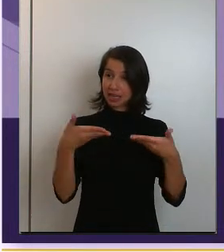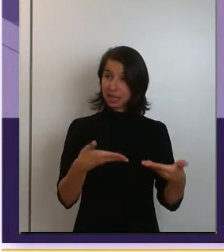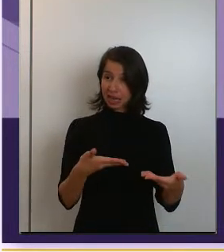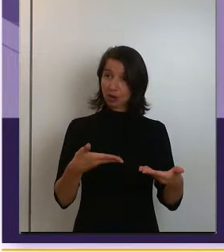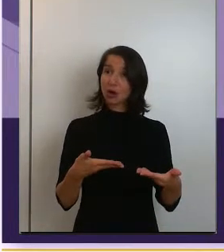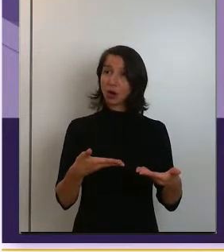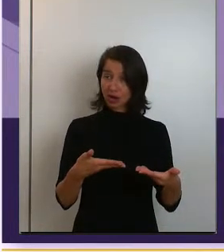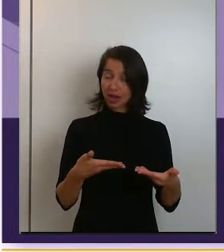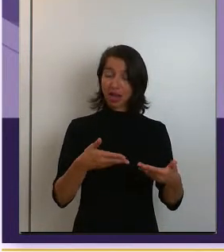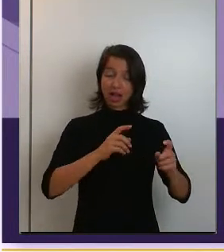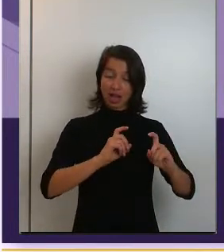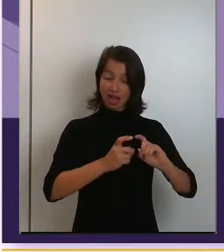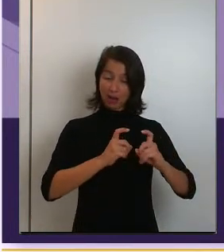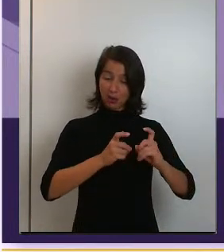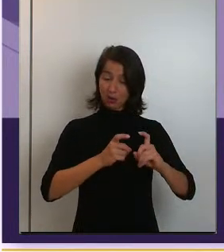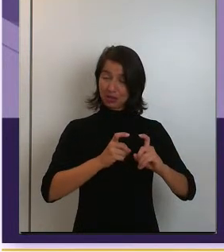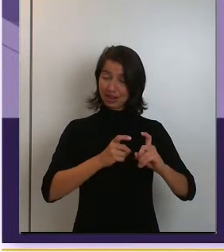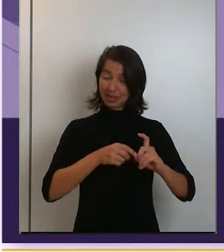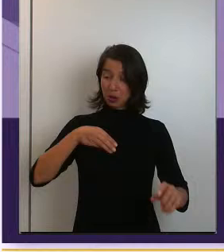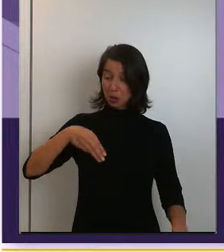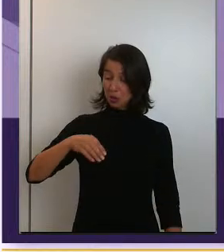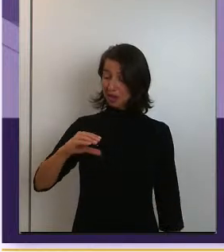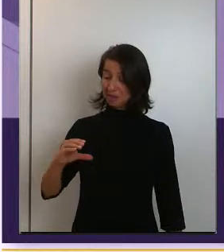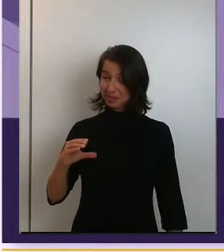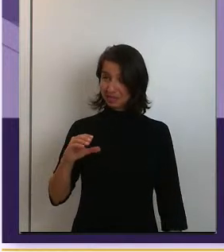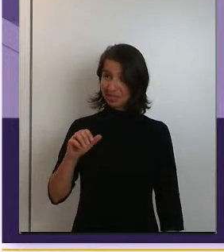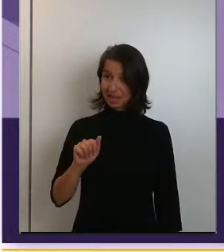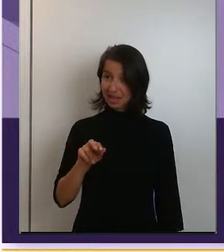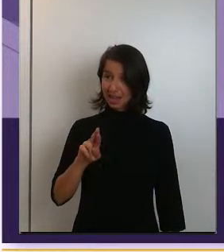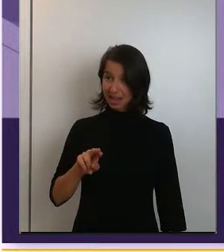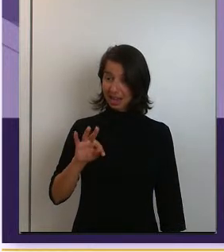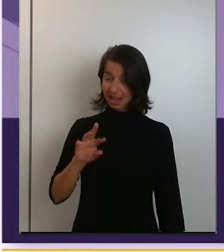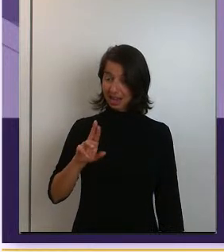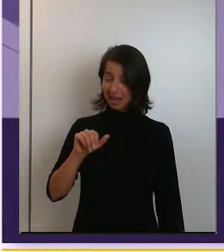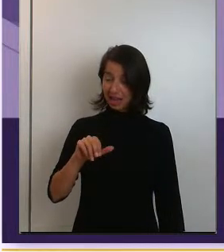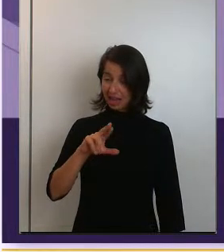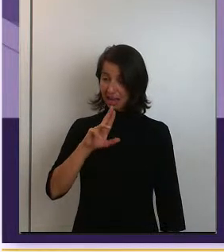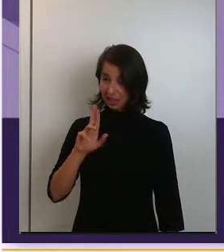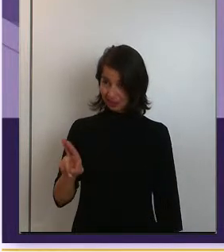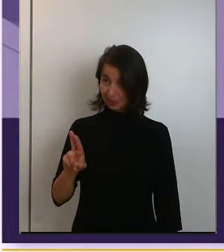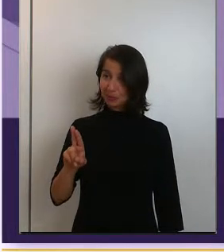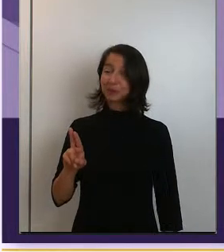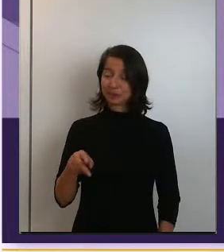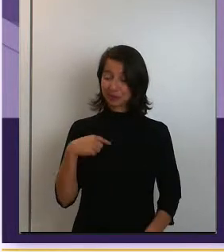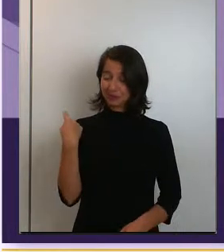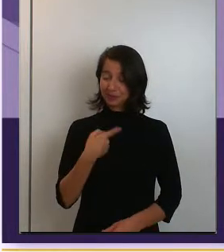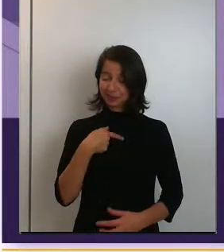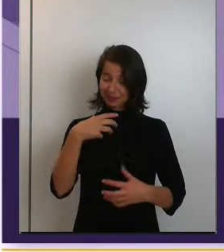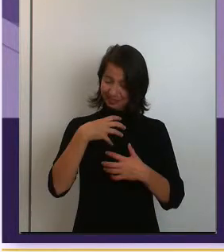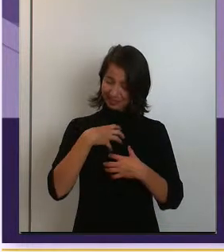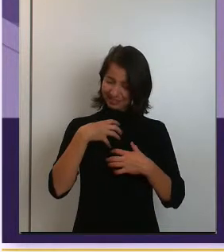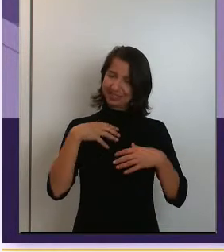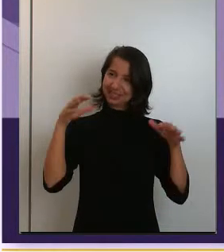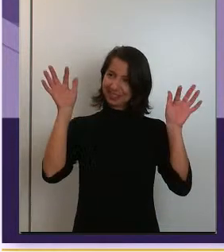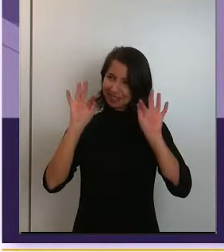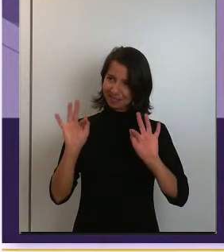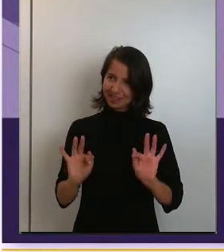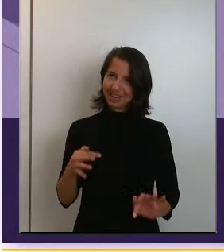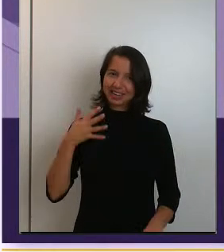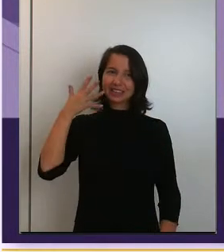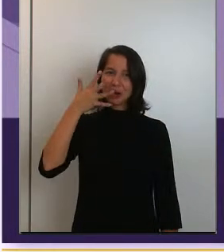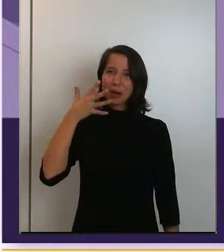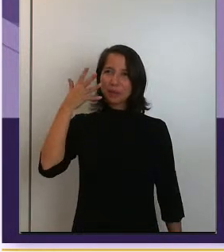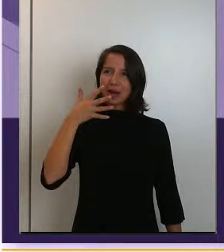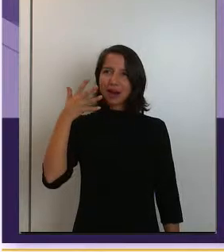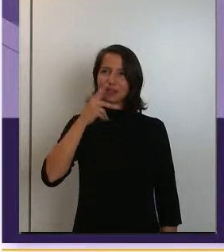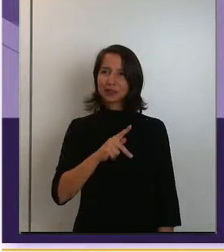para a coordenação, para o mestre de cerimônias, para o Arthur, né, estamos todos bastante felizes com as palavras do professor Cristiano. Né,